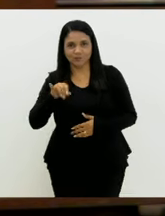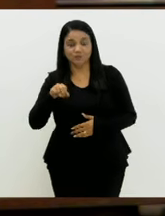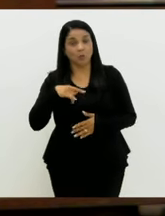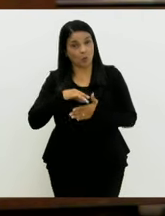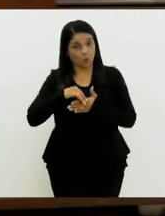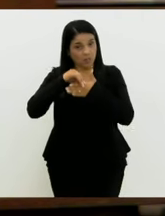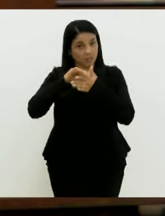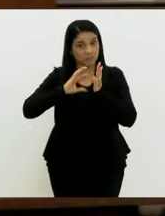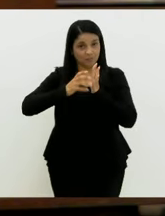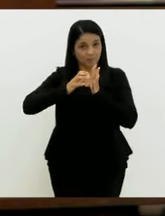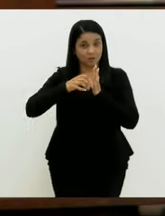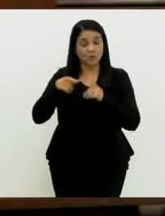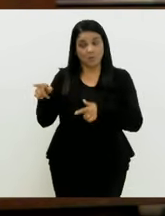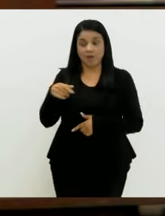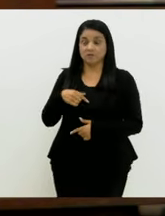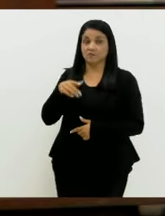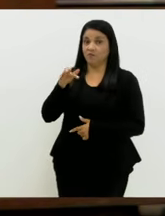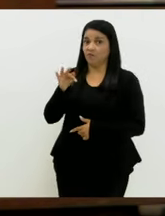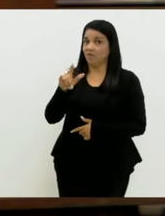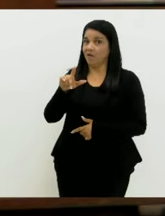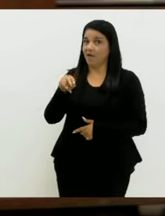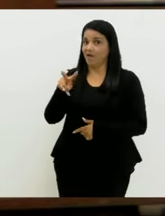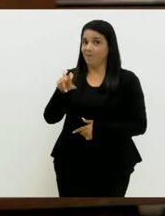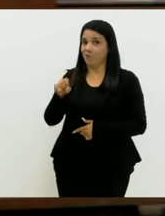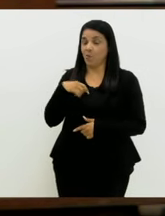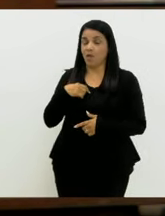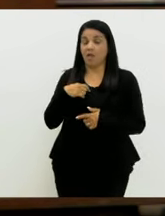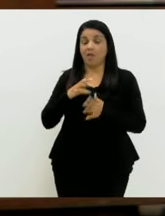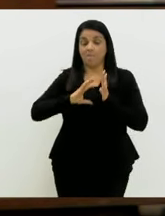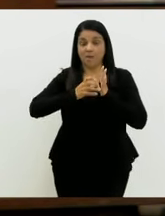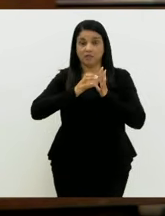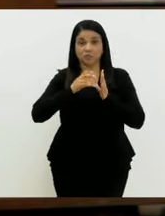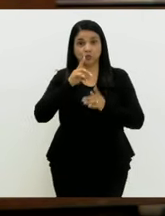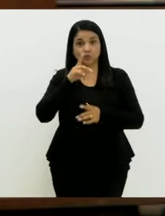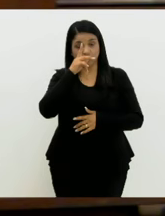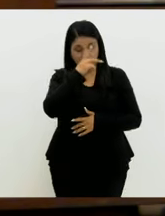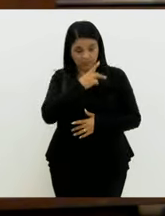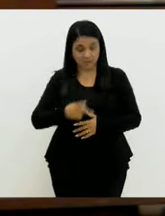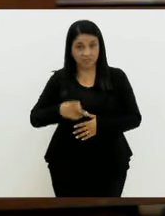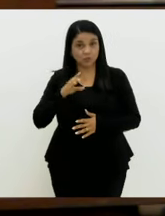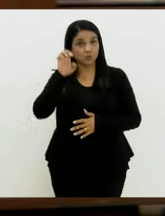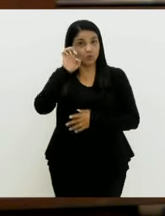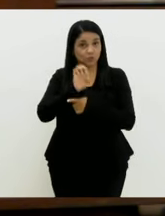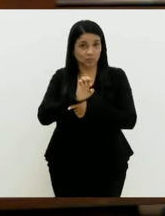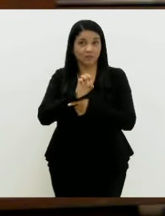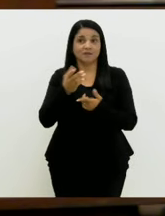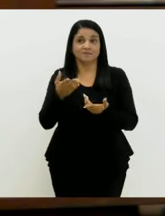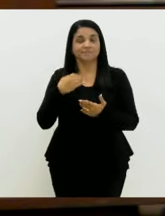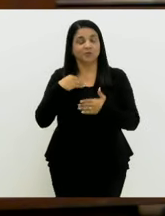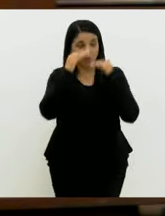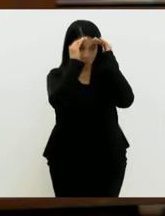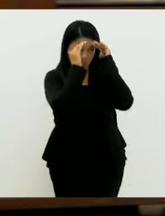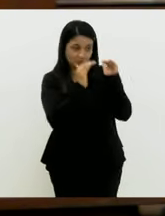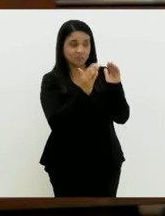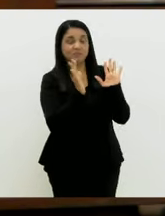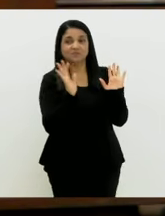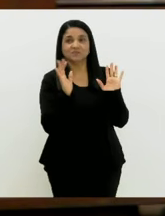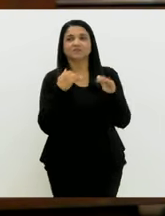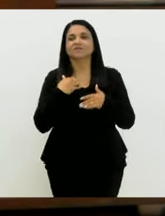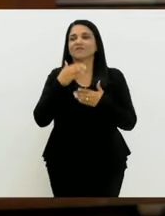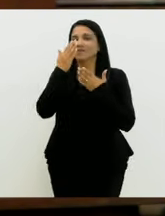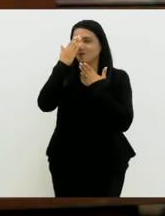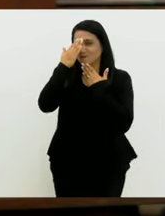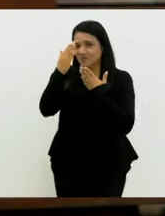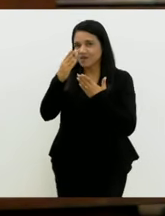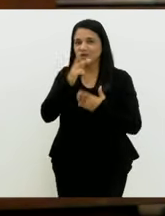o deputado Flávio Serafini é o presidente do partido no estado. Então você preste atenção. Eu devo continência a ele. Muito obrigado, presidente,